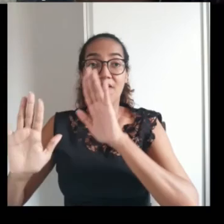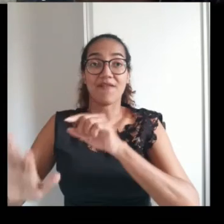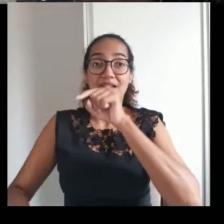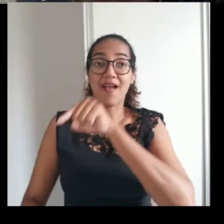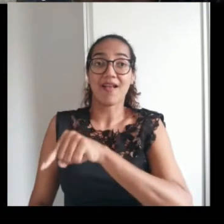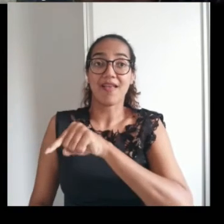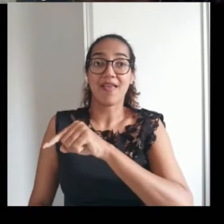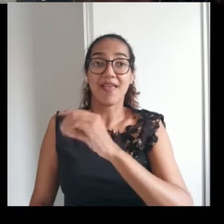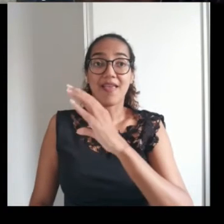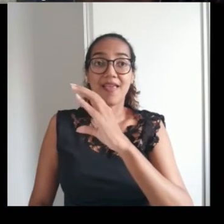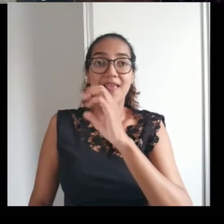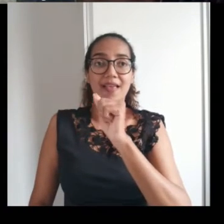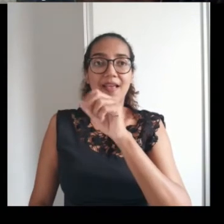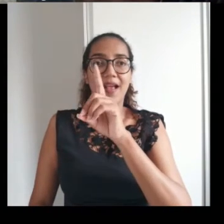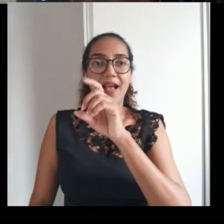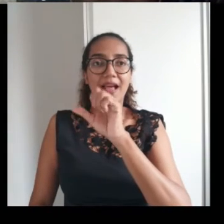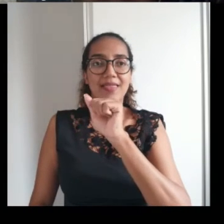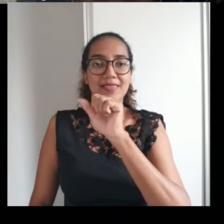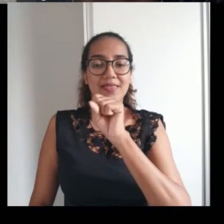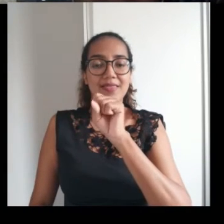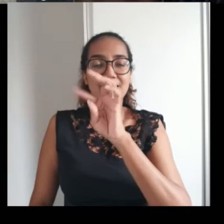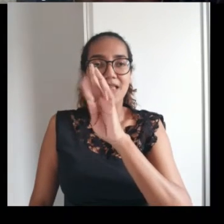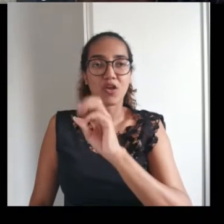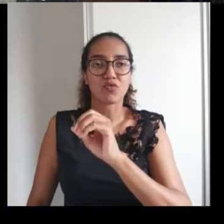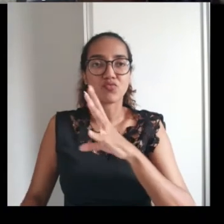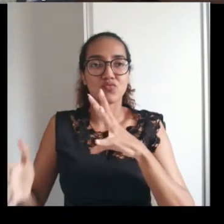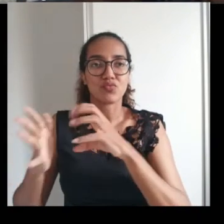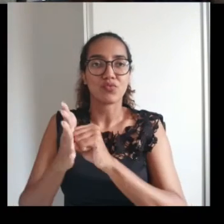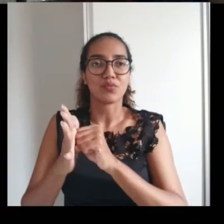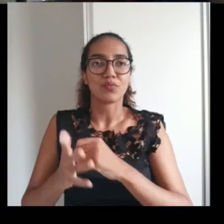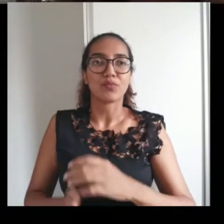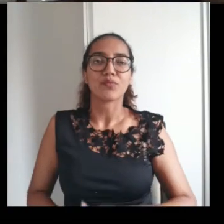eventualmente, é como se isso aqui fosse, aspas, uma